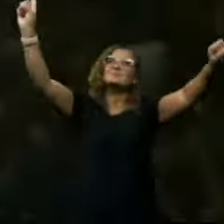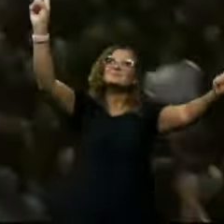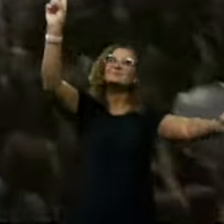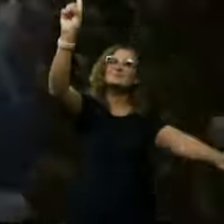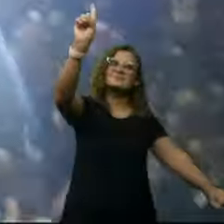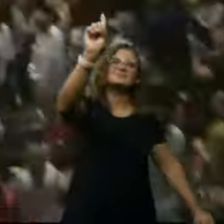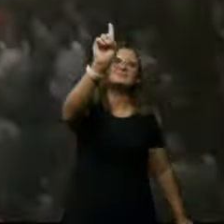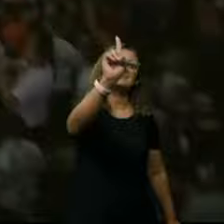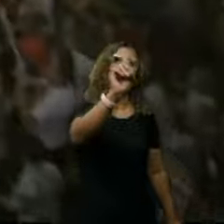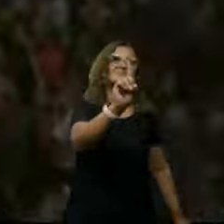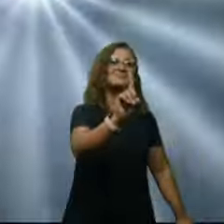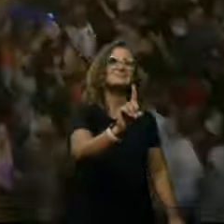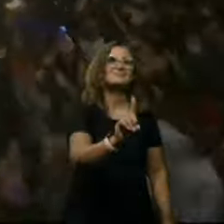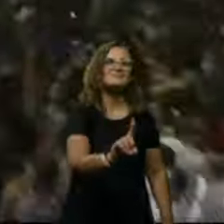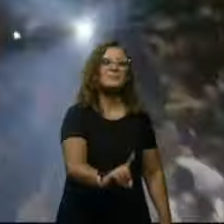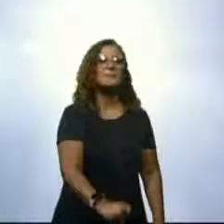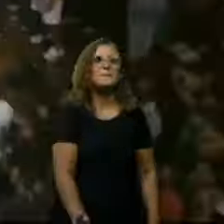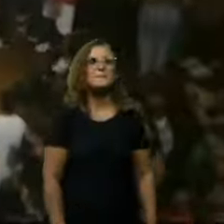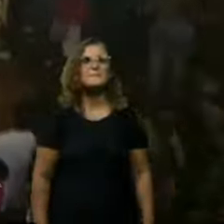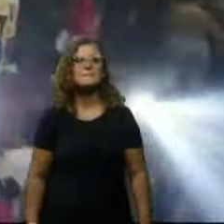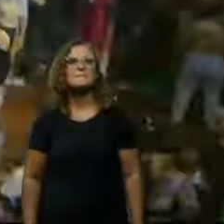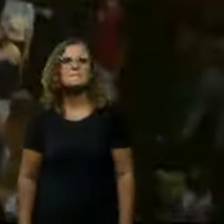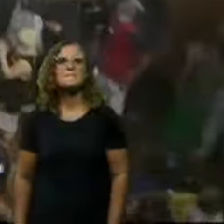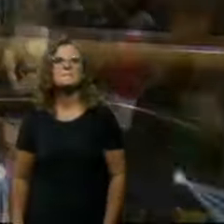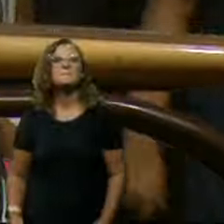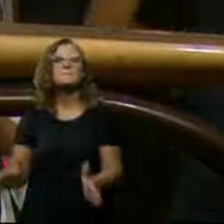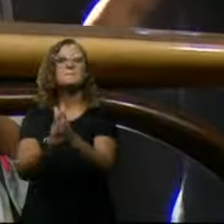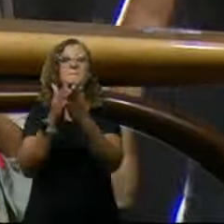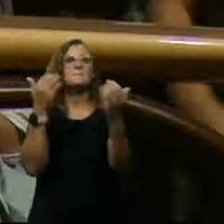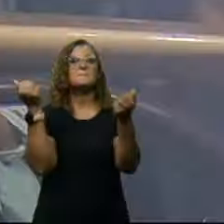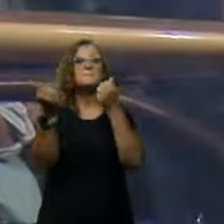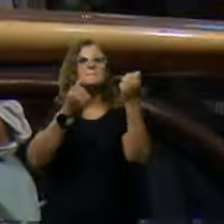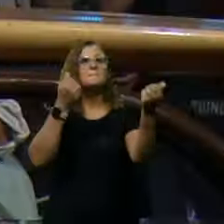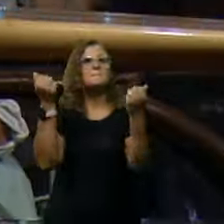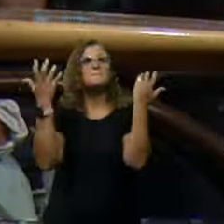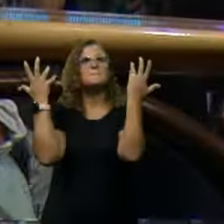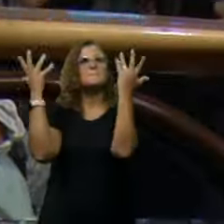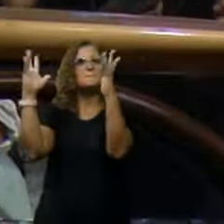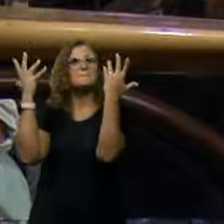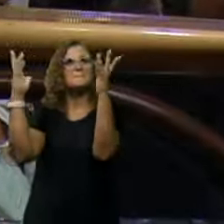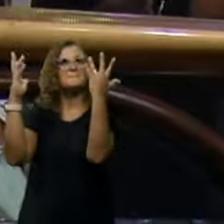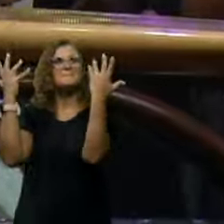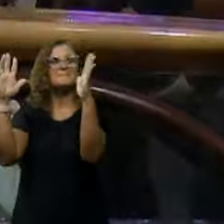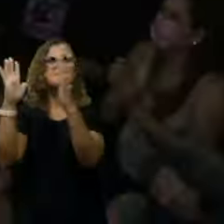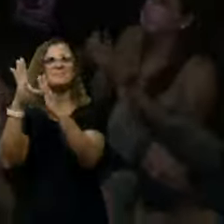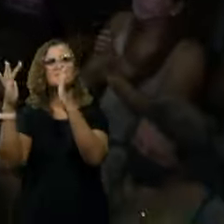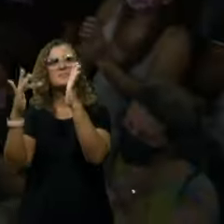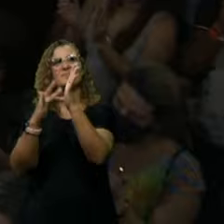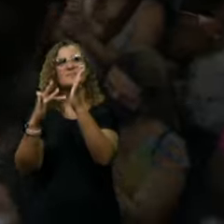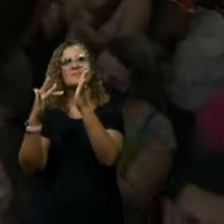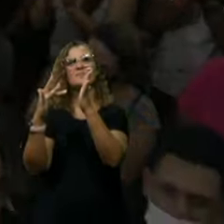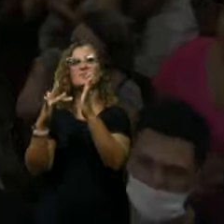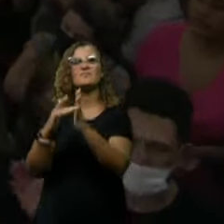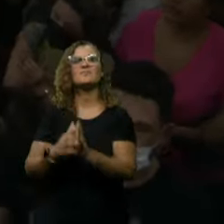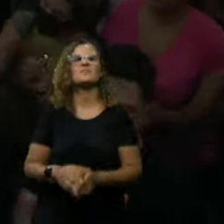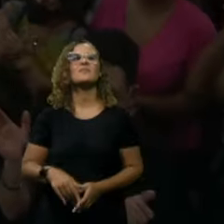E aí o Aleluia droga forte Jesus Ele é teu é